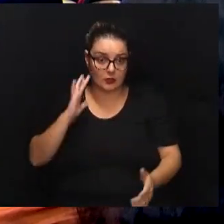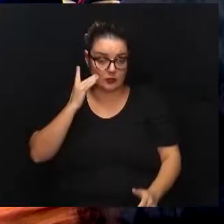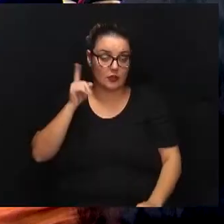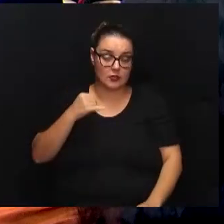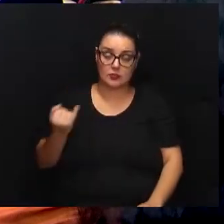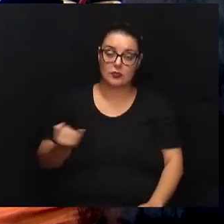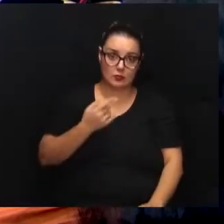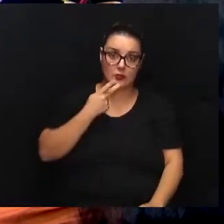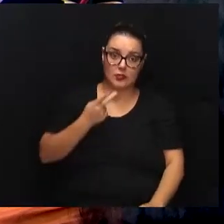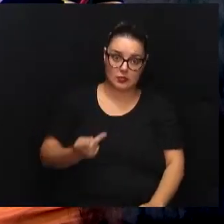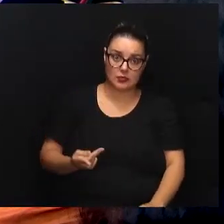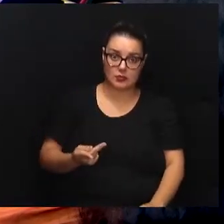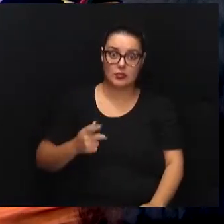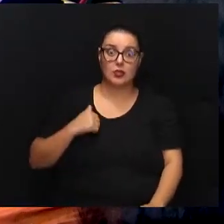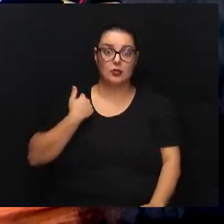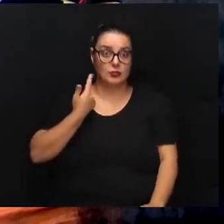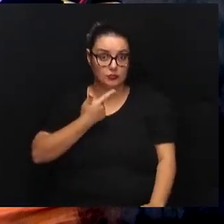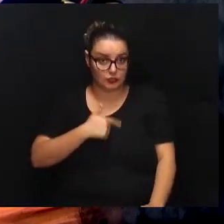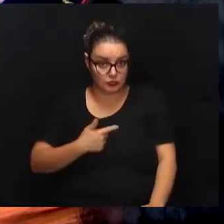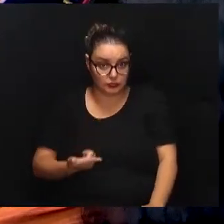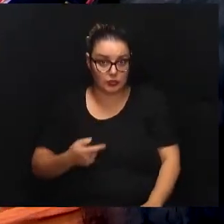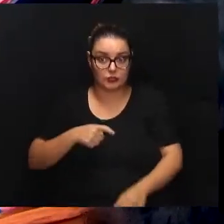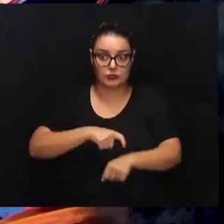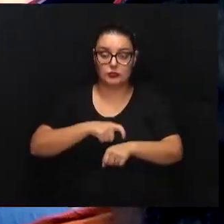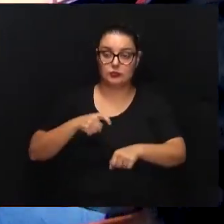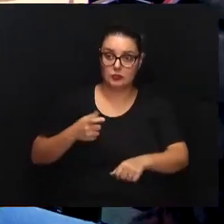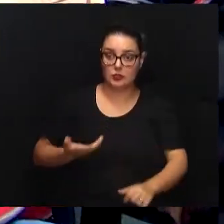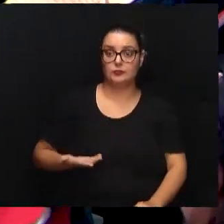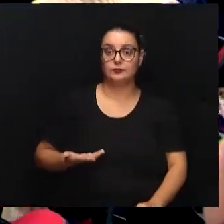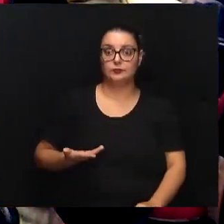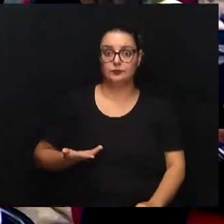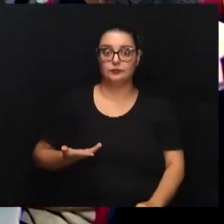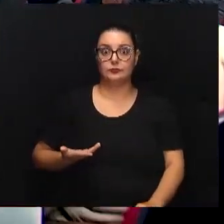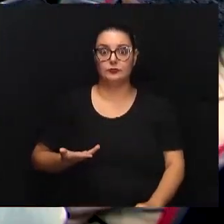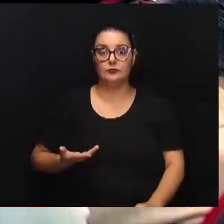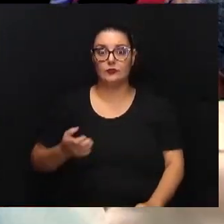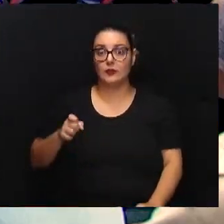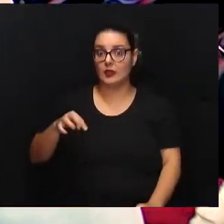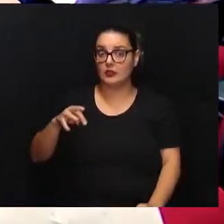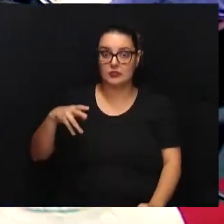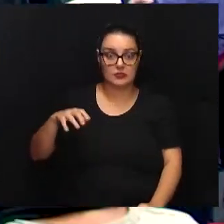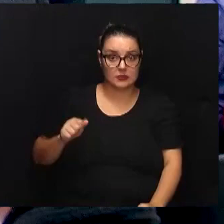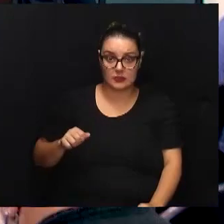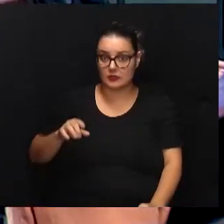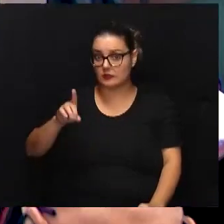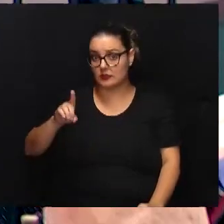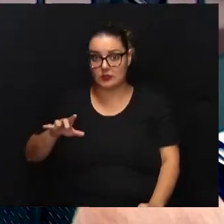no momento em que a extrema-direita elegeu a comunidade